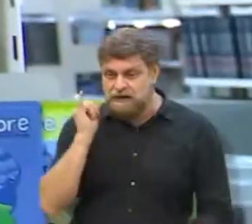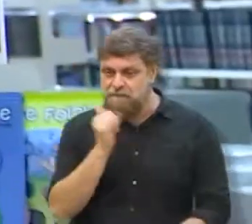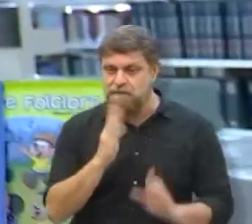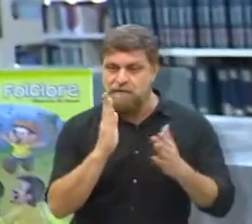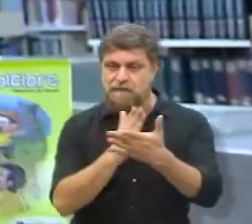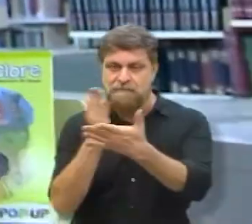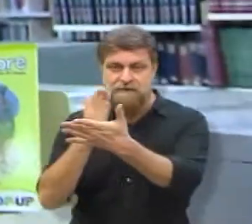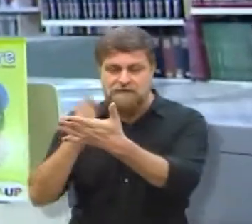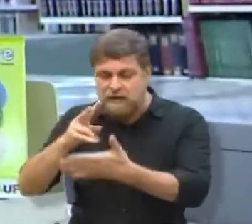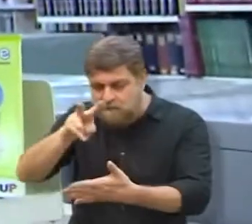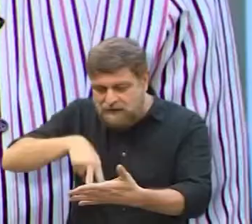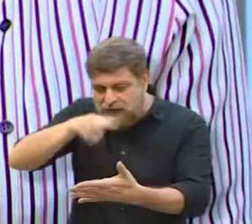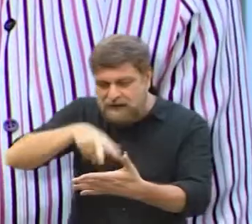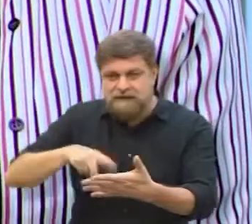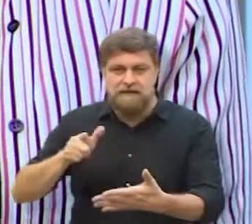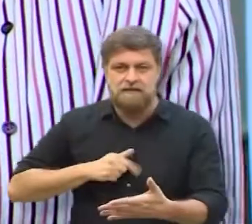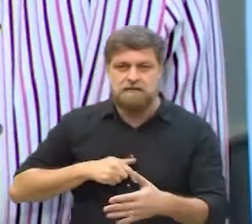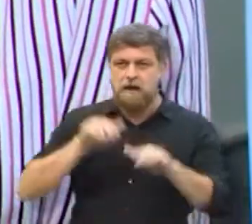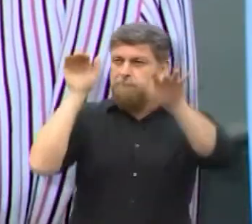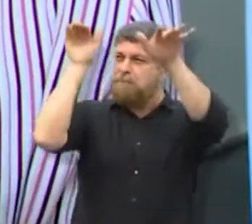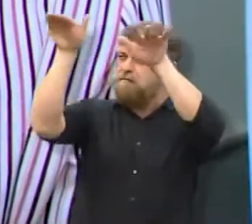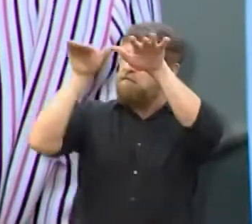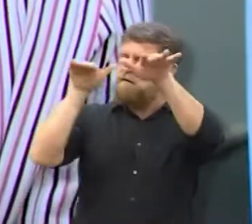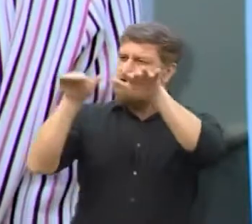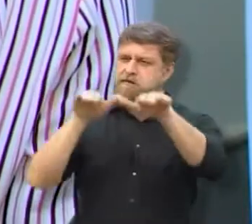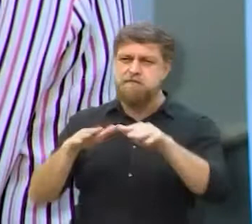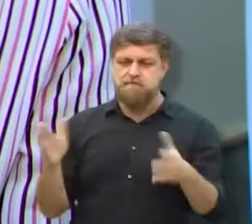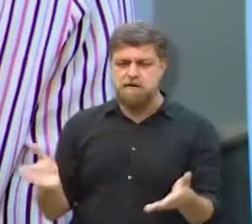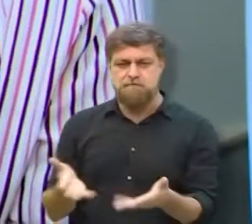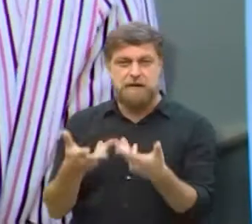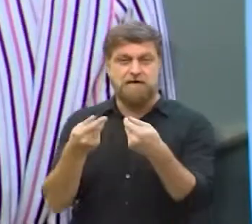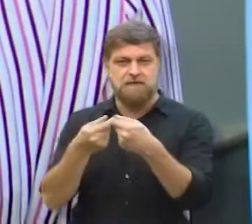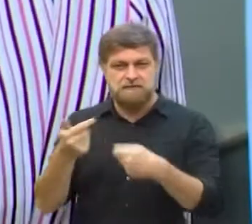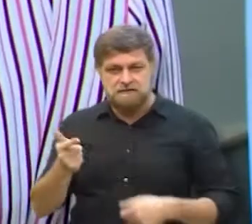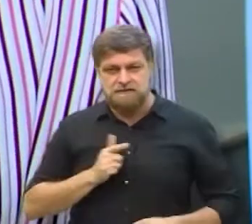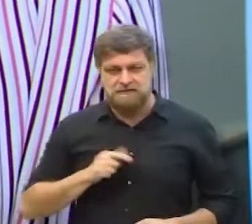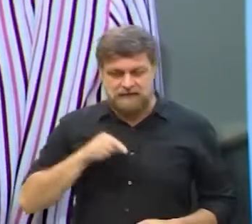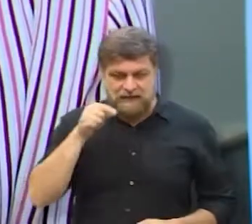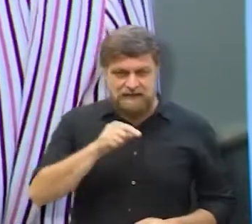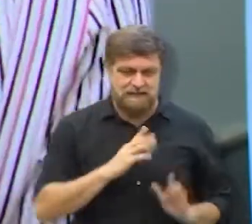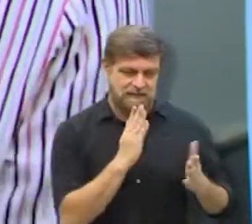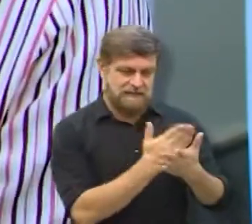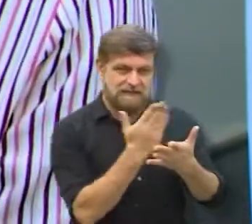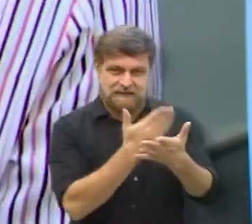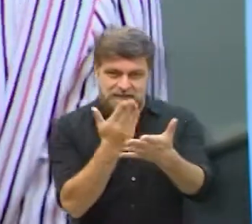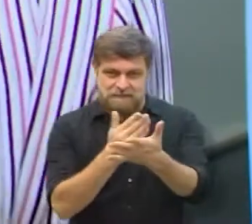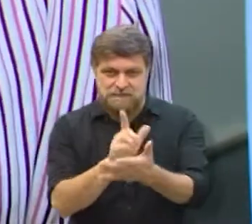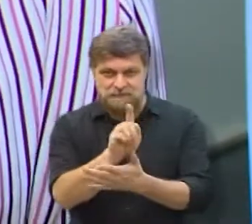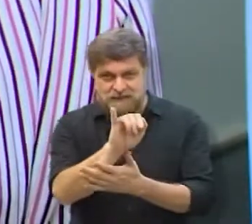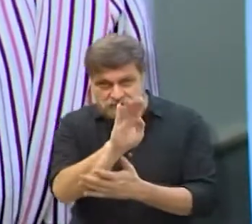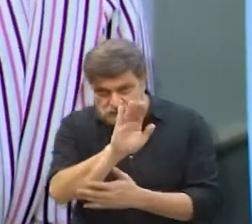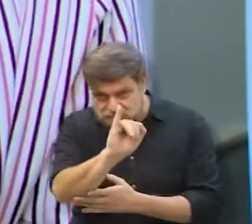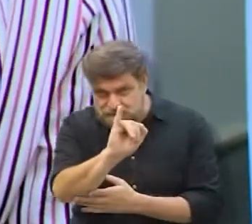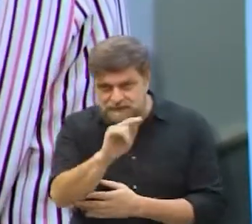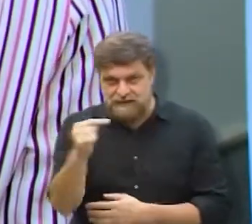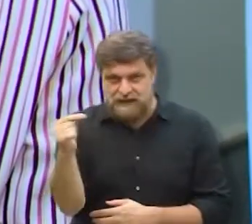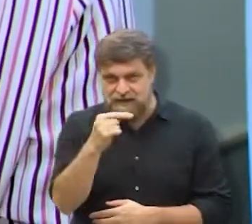ler histórias em quadrinhos? Nós temos um acervo maravilhoso, tanto no setor circulante quanto na